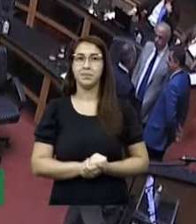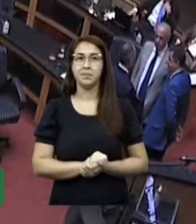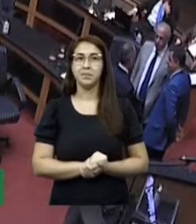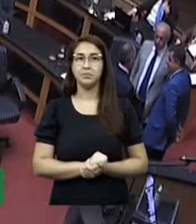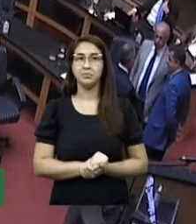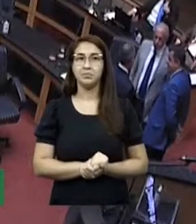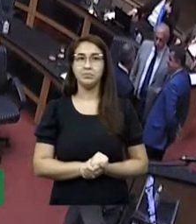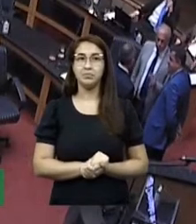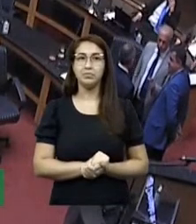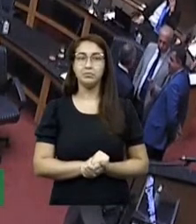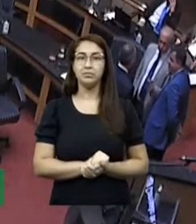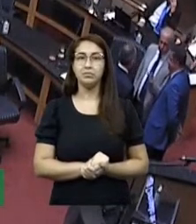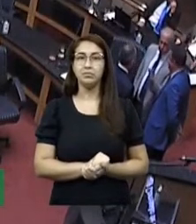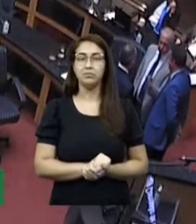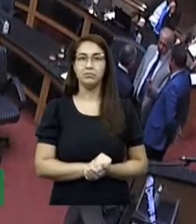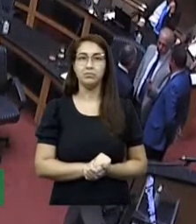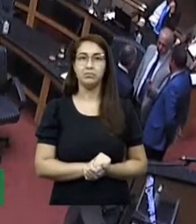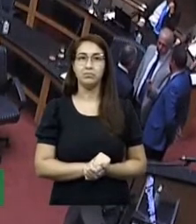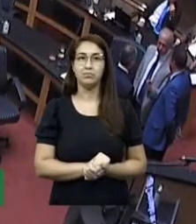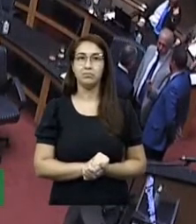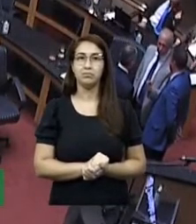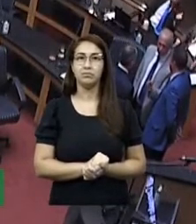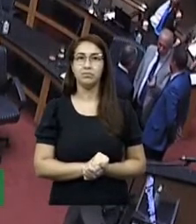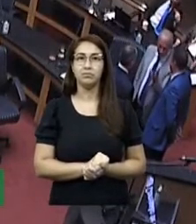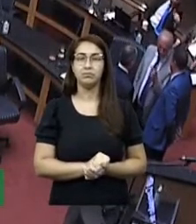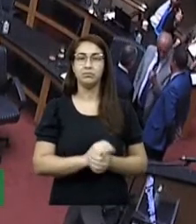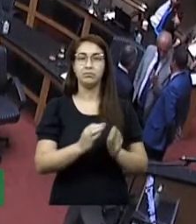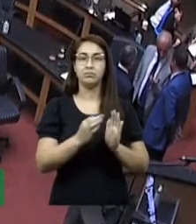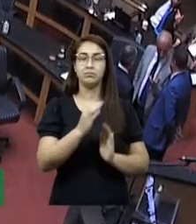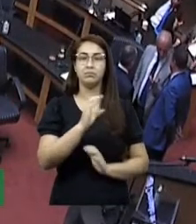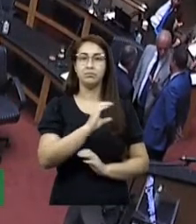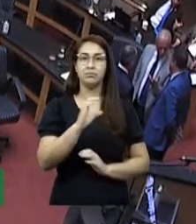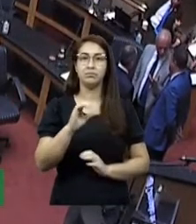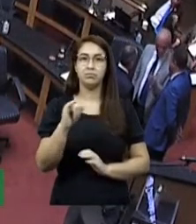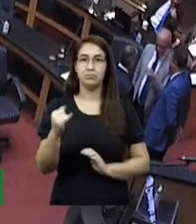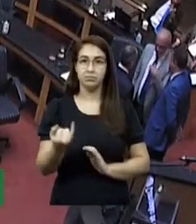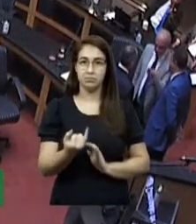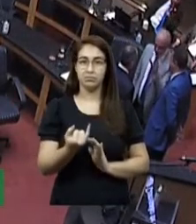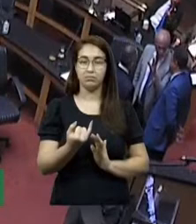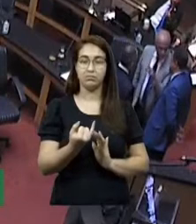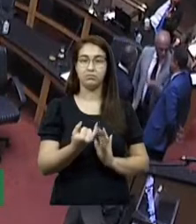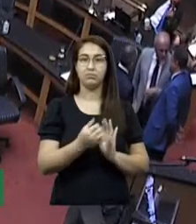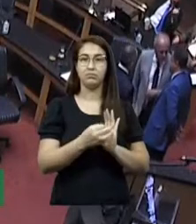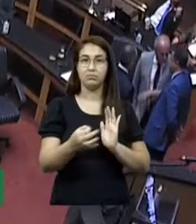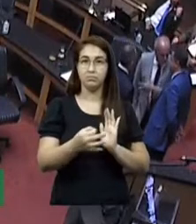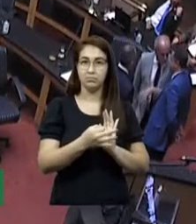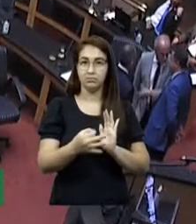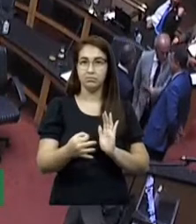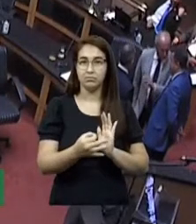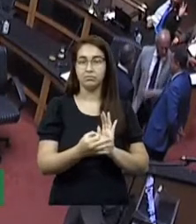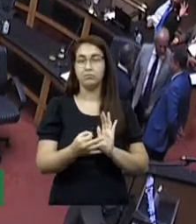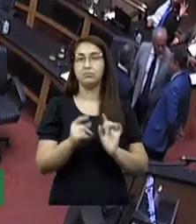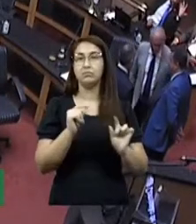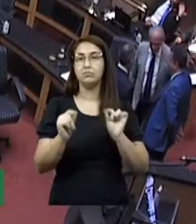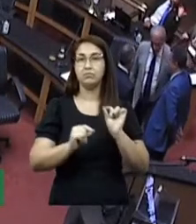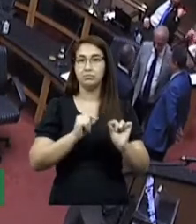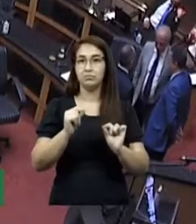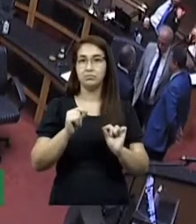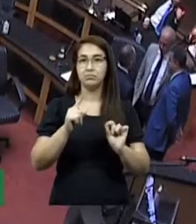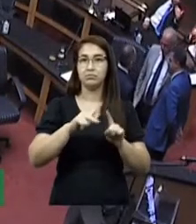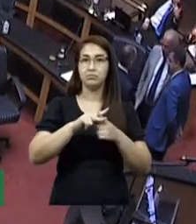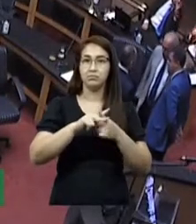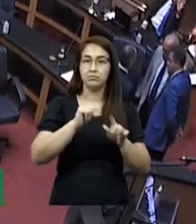Senhor presidente. Parecer da Comissão de Justiça pela manutenção do veto. Nossa. Com a palavra